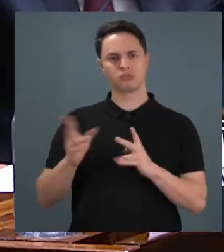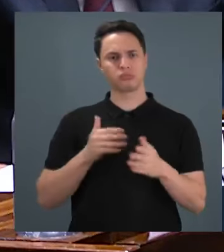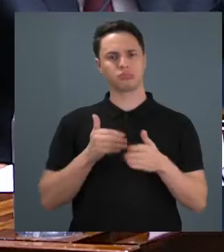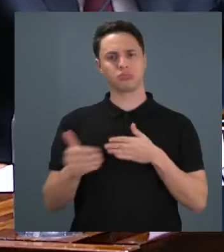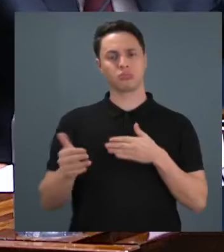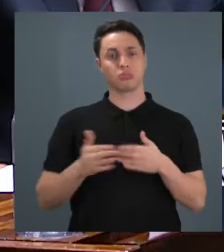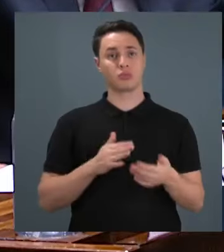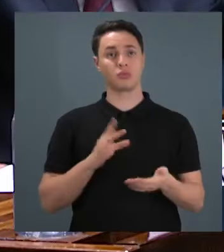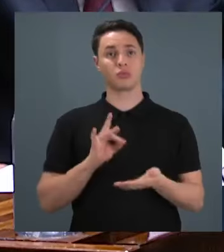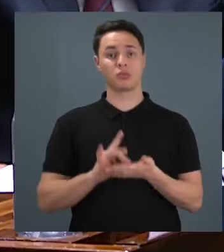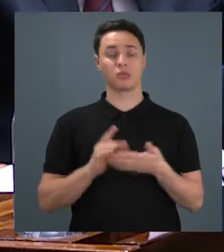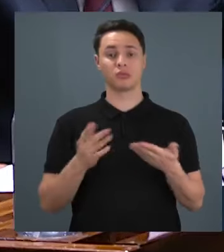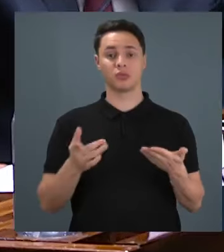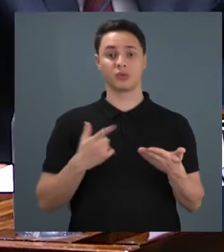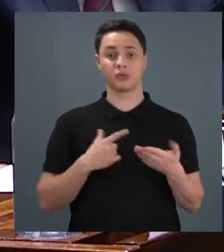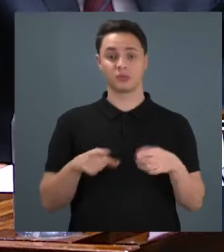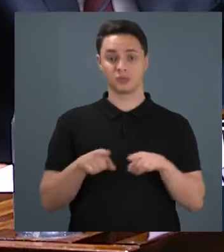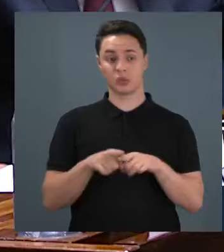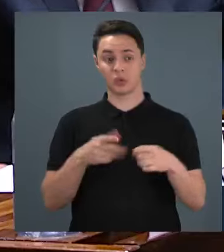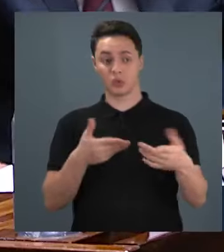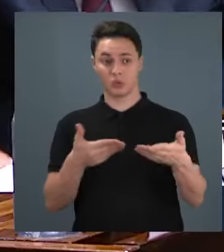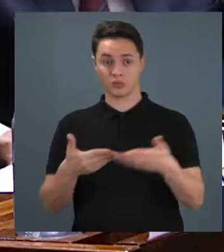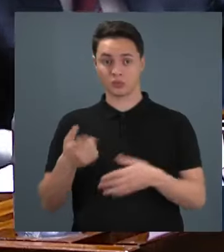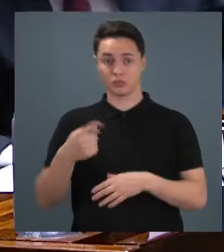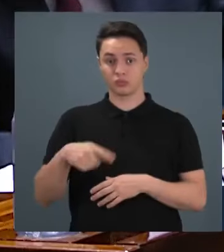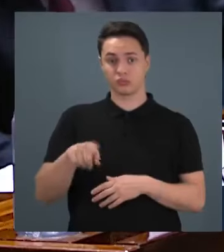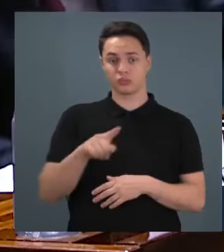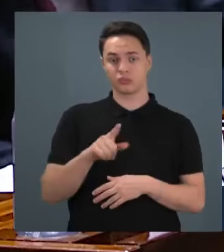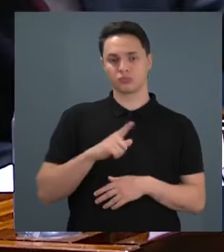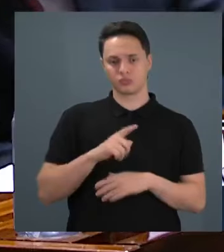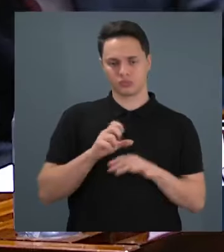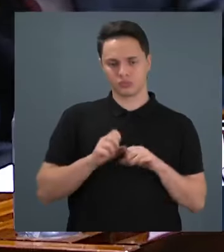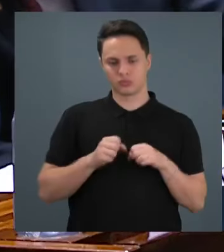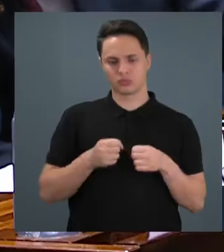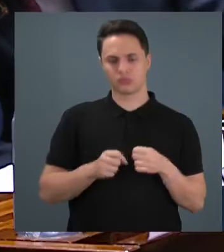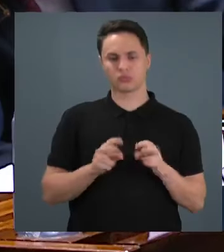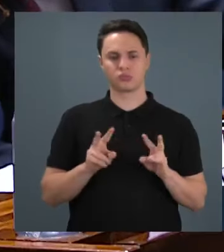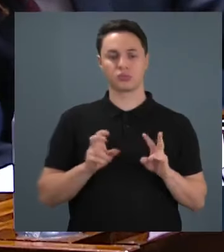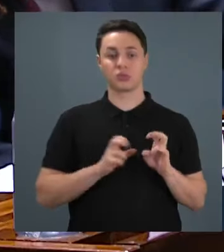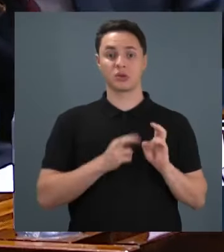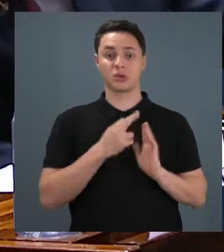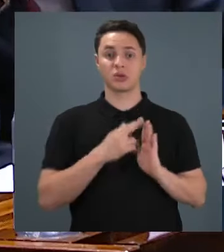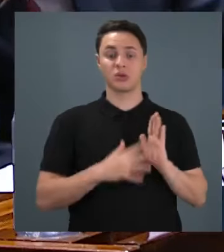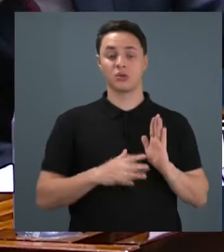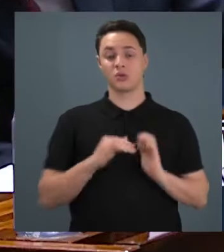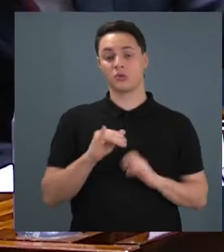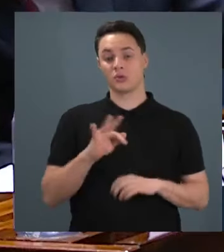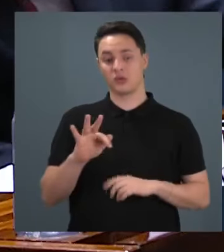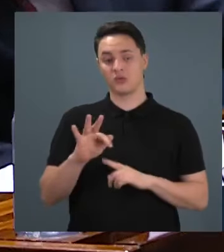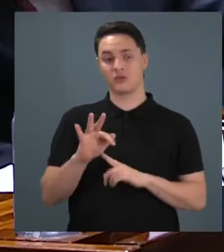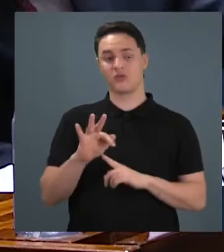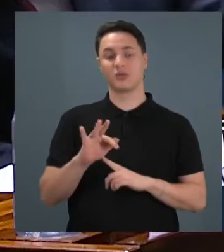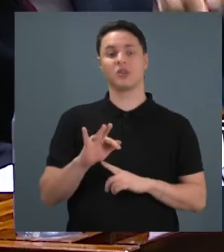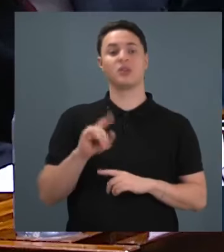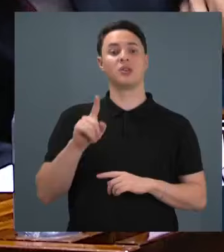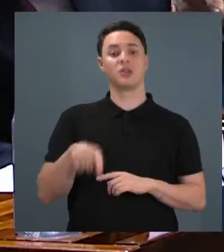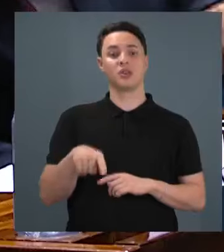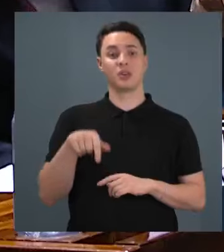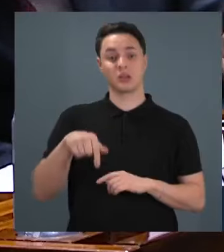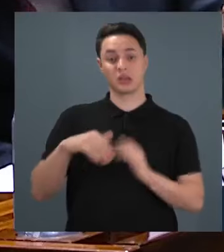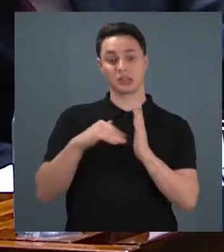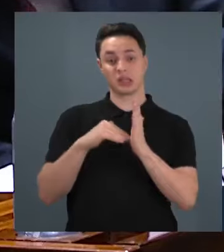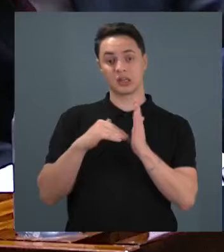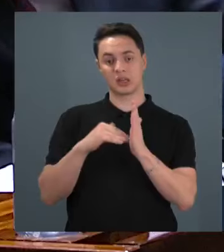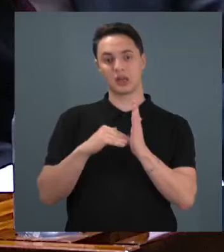custar. Aliás, eu convido os senhores a se debruçarem sobre o relatório do IFE, que é o Instituto Fiscal Independente